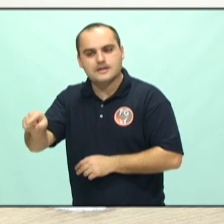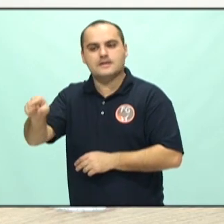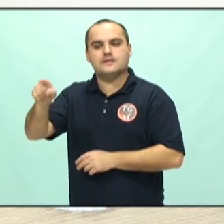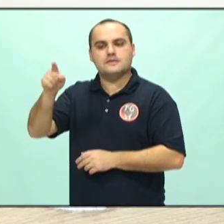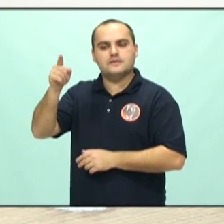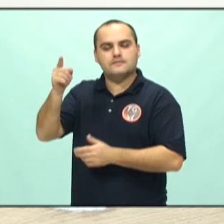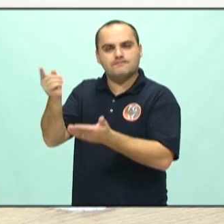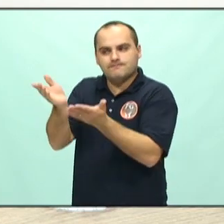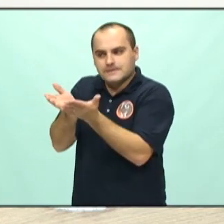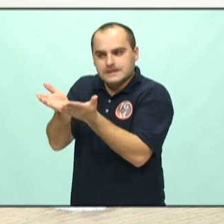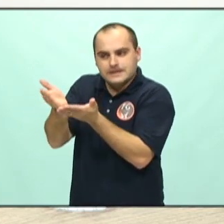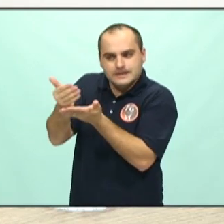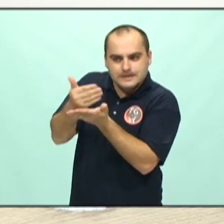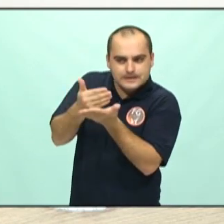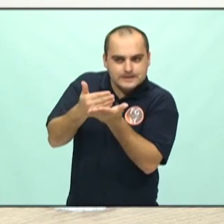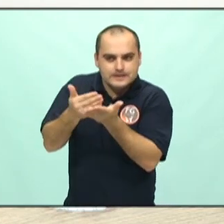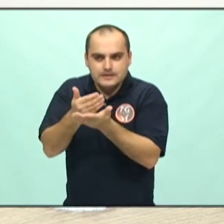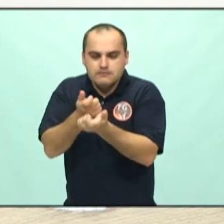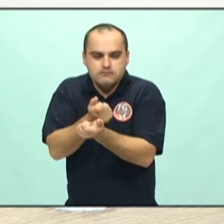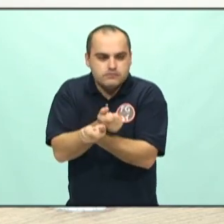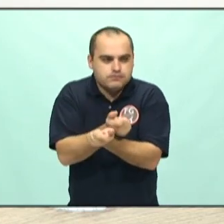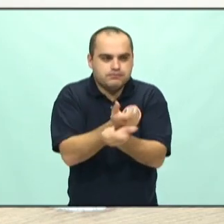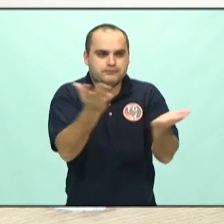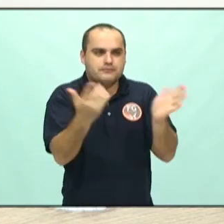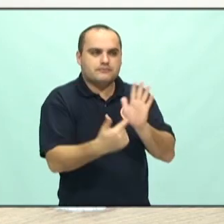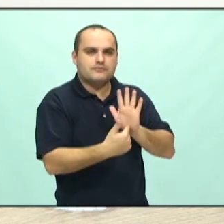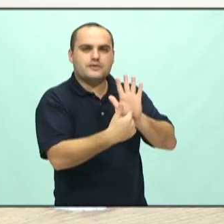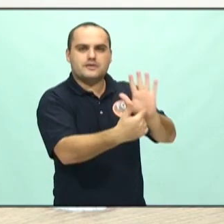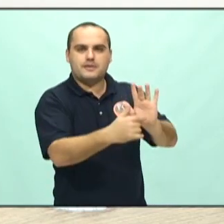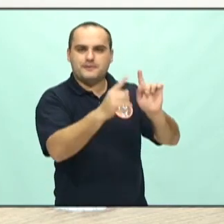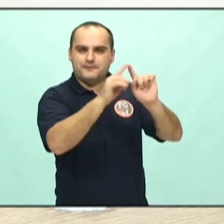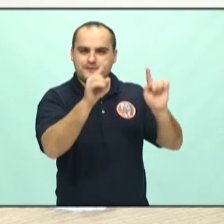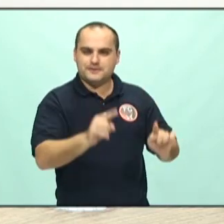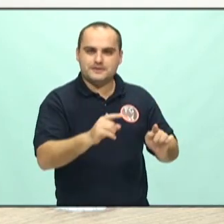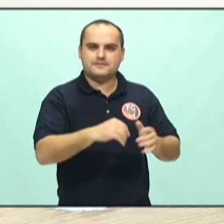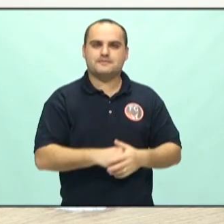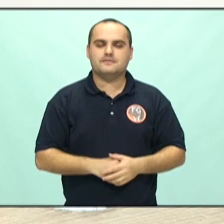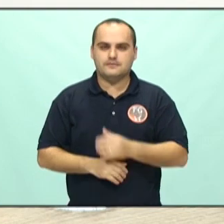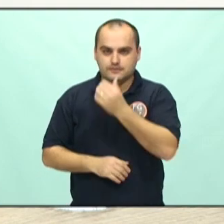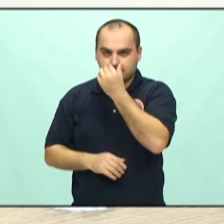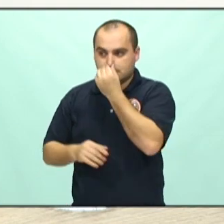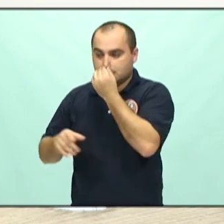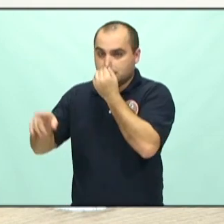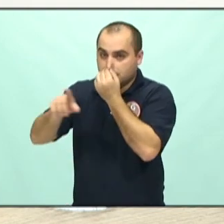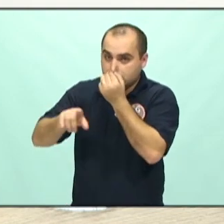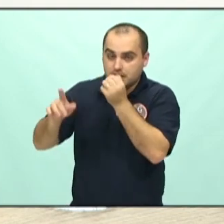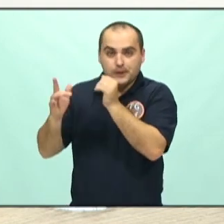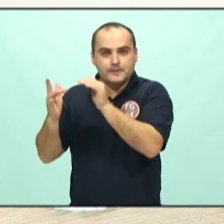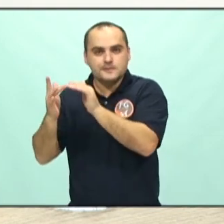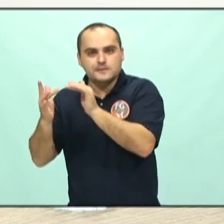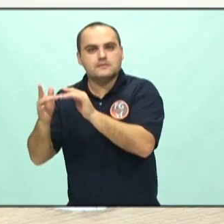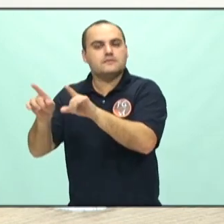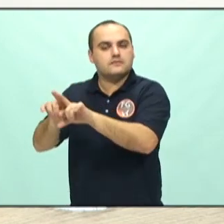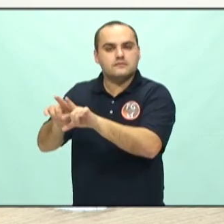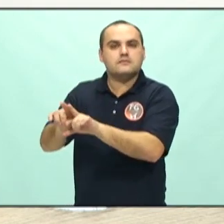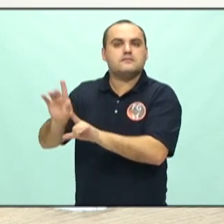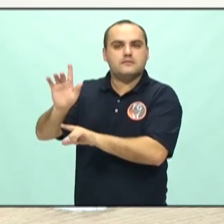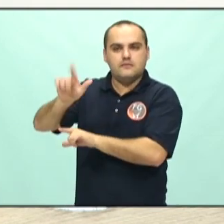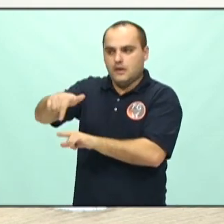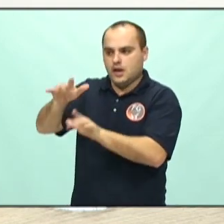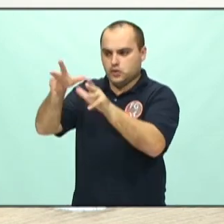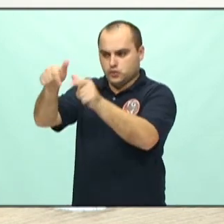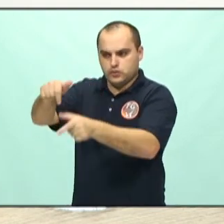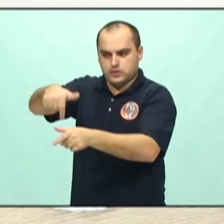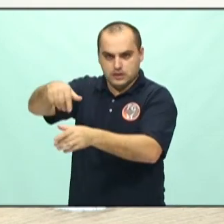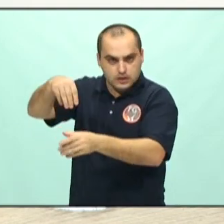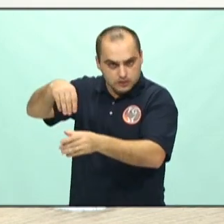grande de opções para o servidor. E esses convênios também, eles são, na sua maior parte, em Itajaí, mas